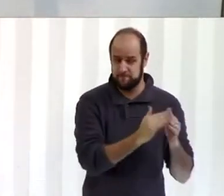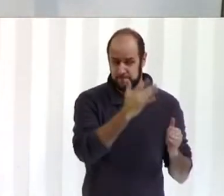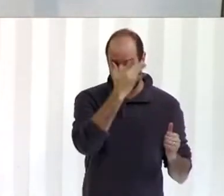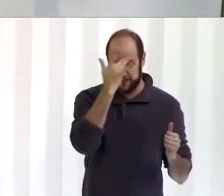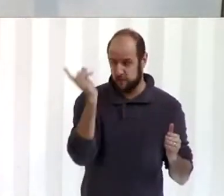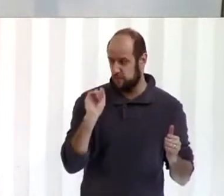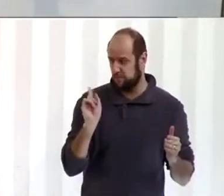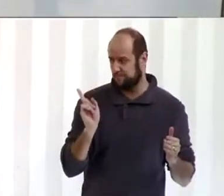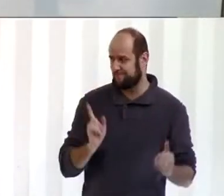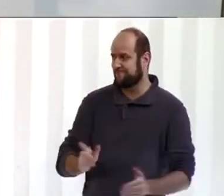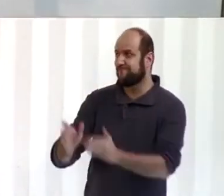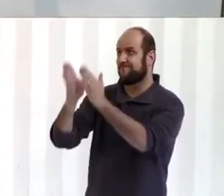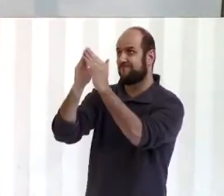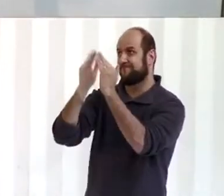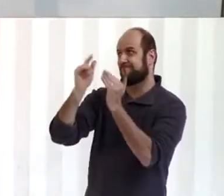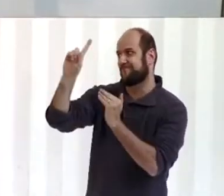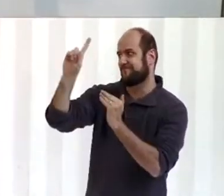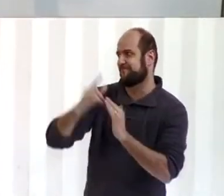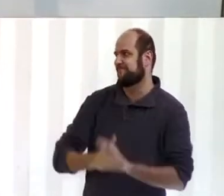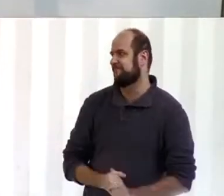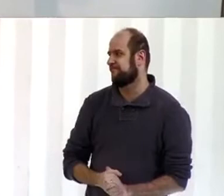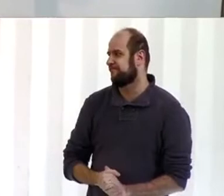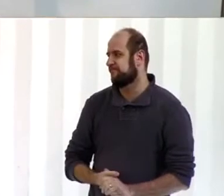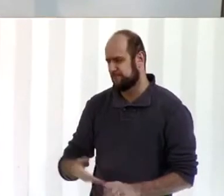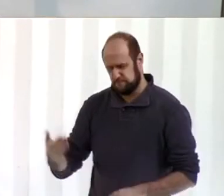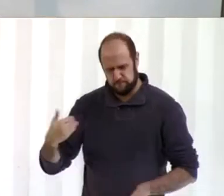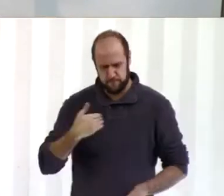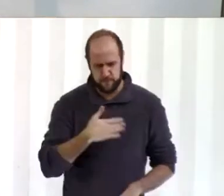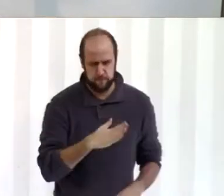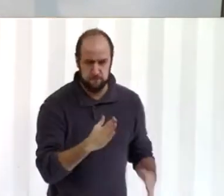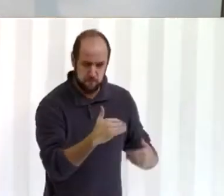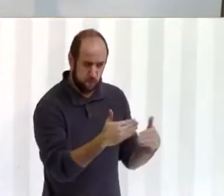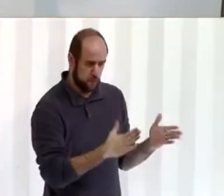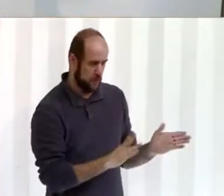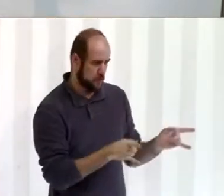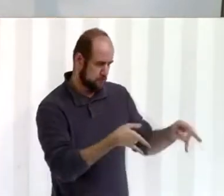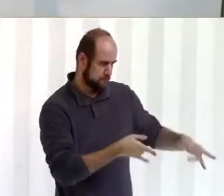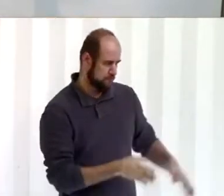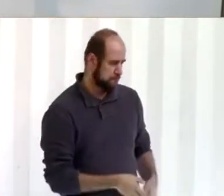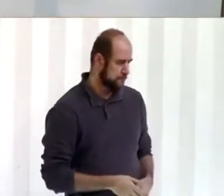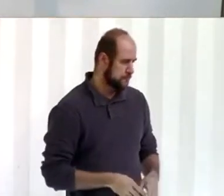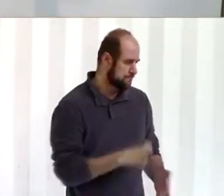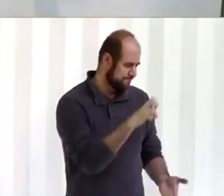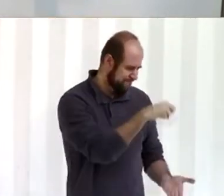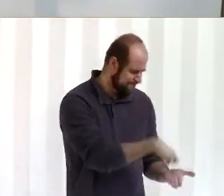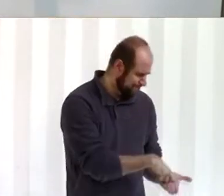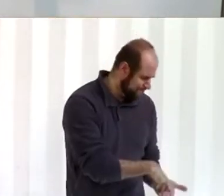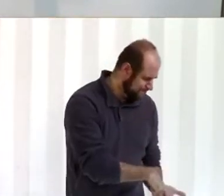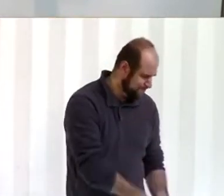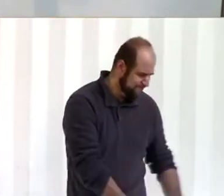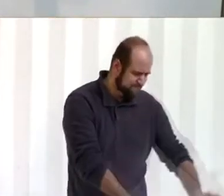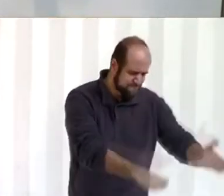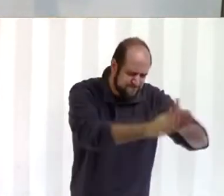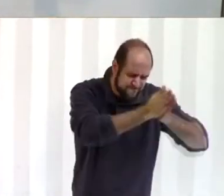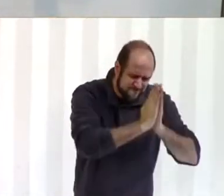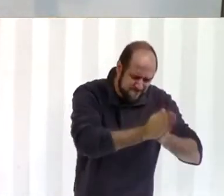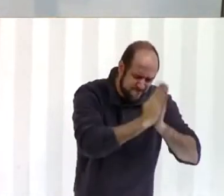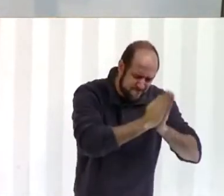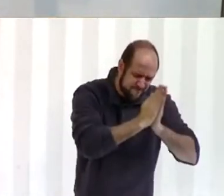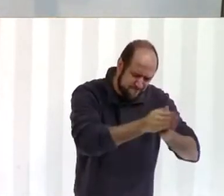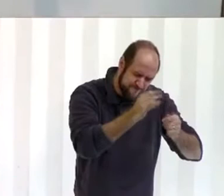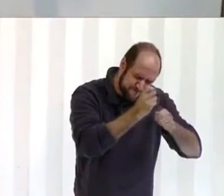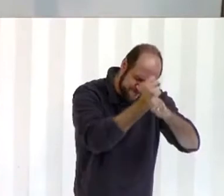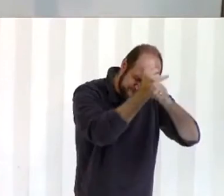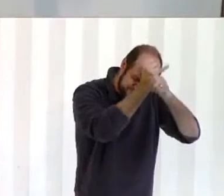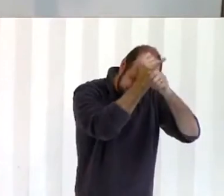mas é para Deus. E ele entrou no seu quarto naquela noite, dobrou os joelhos e passou a noite orando,